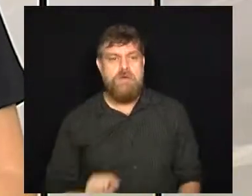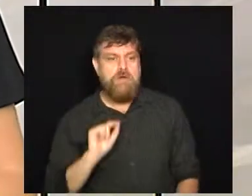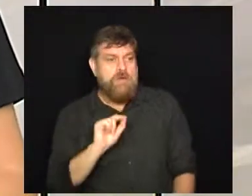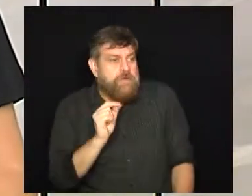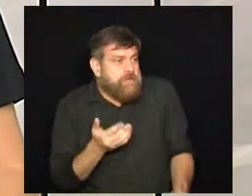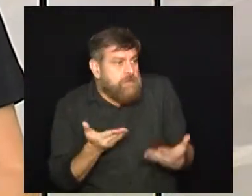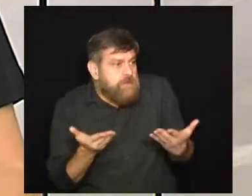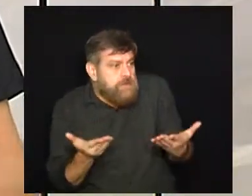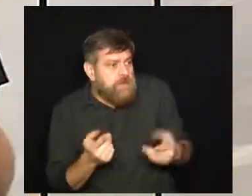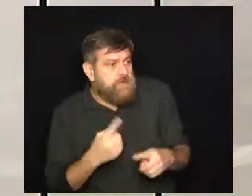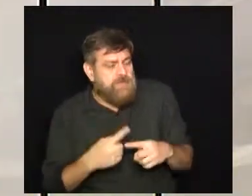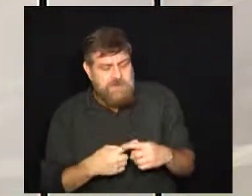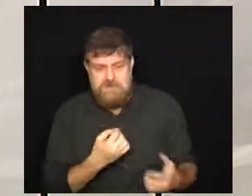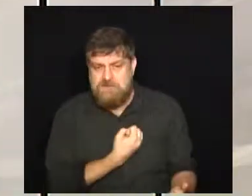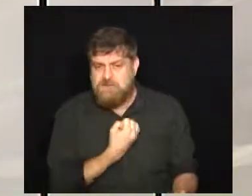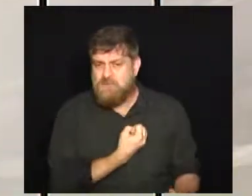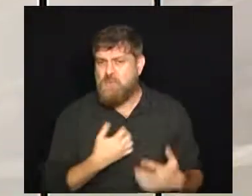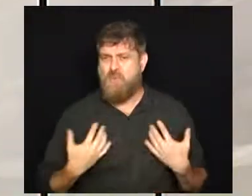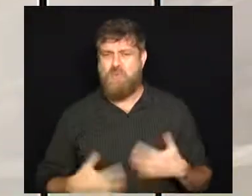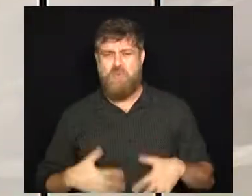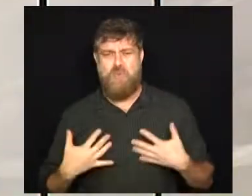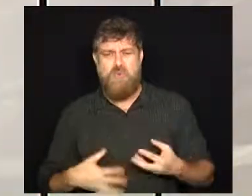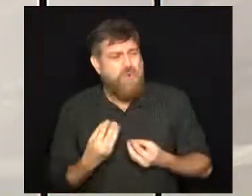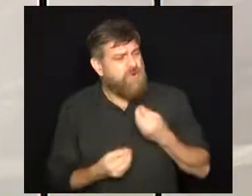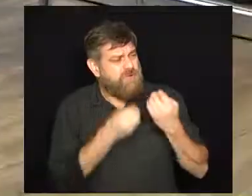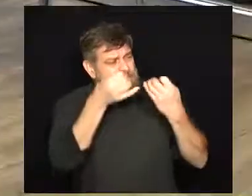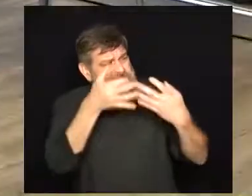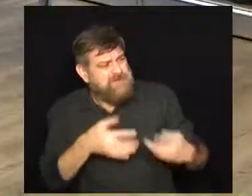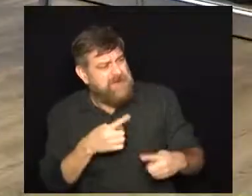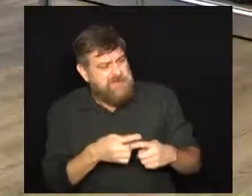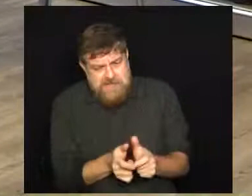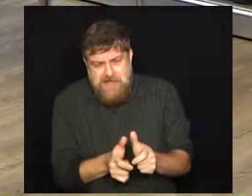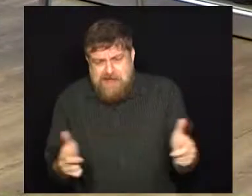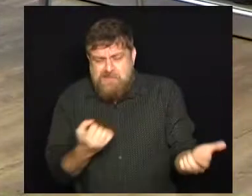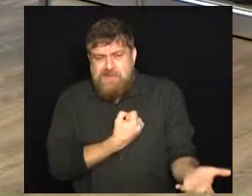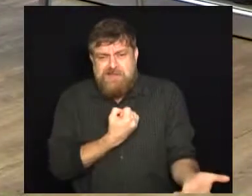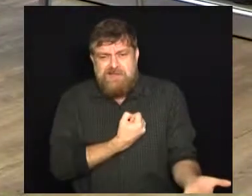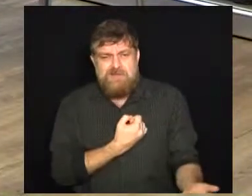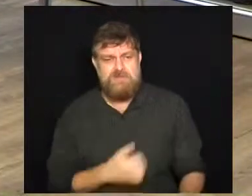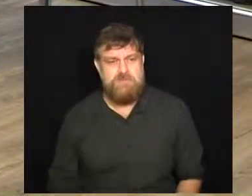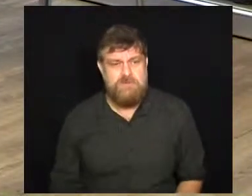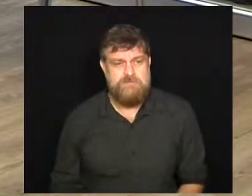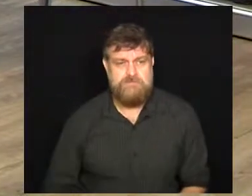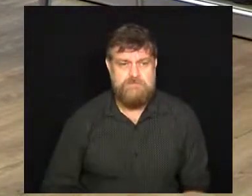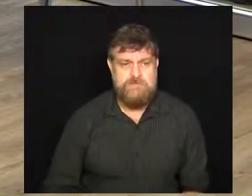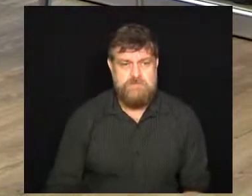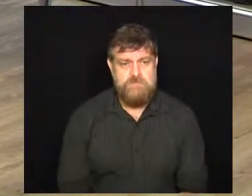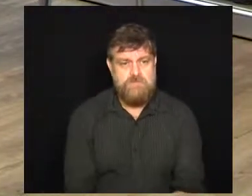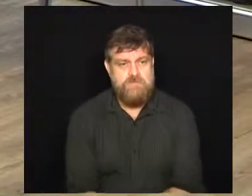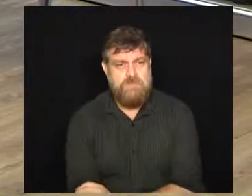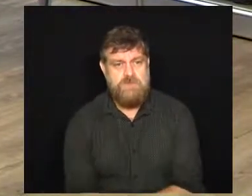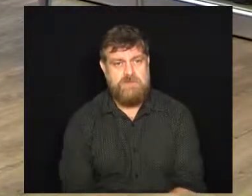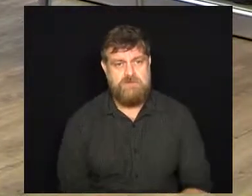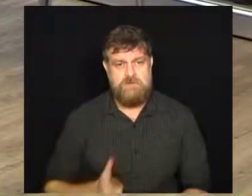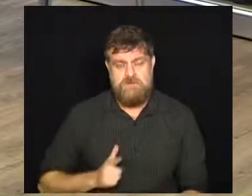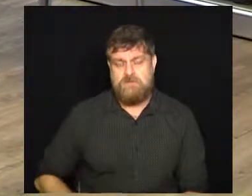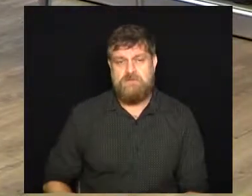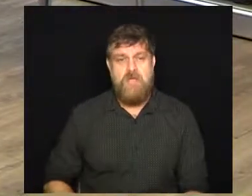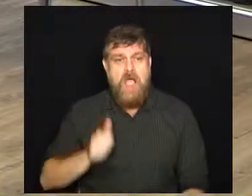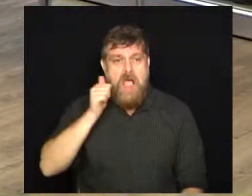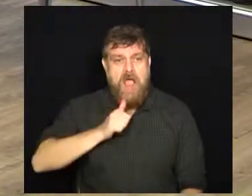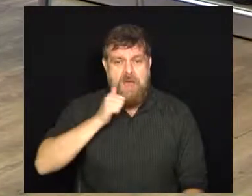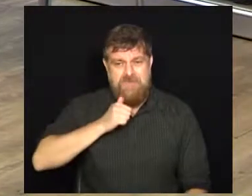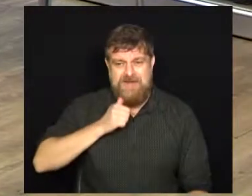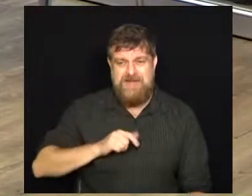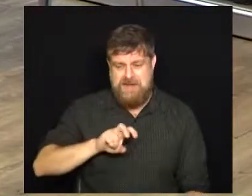dizer sobre esses números? Tem como explicar isso? Na verdade, o caso de feminicídio, que